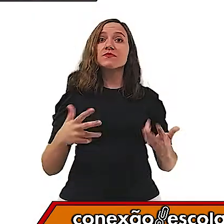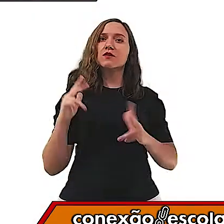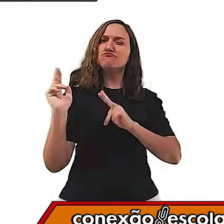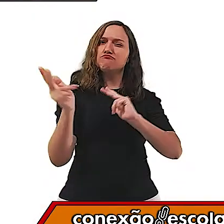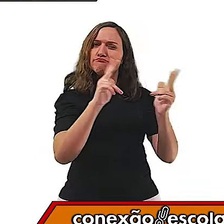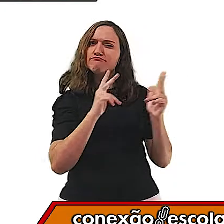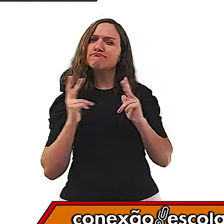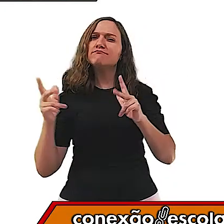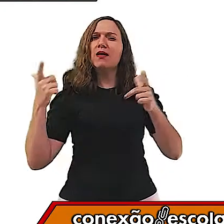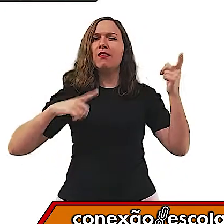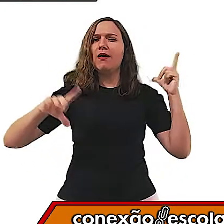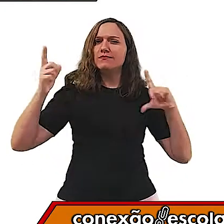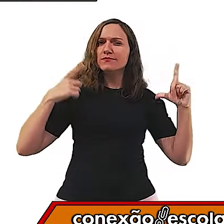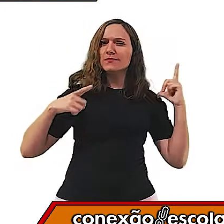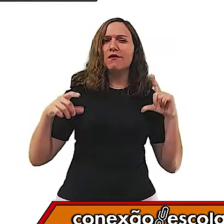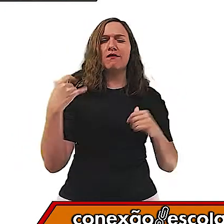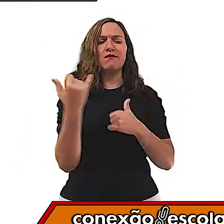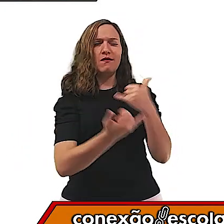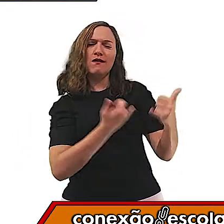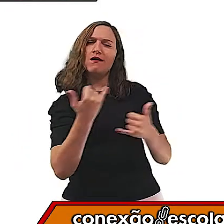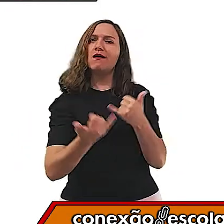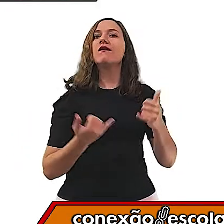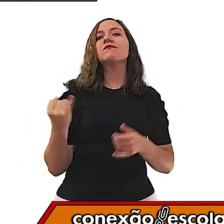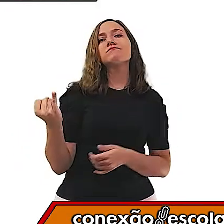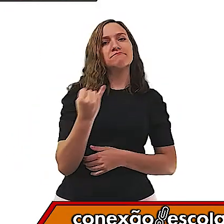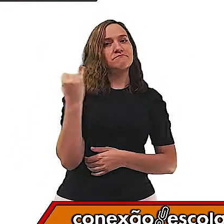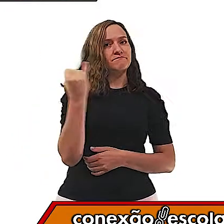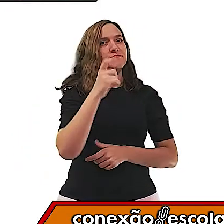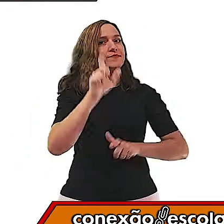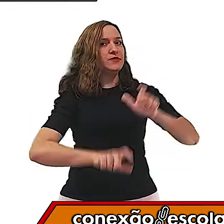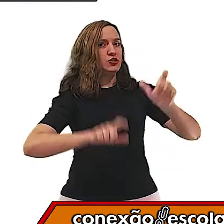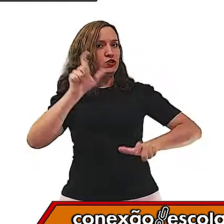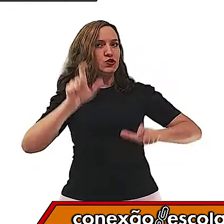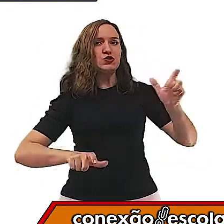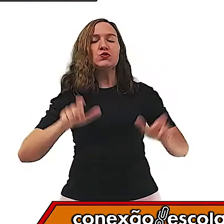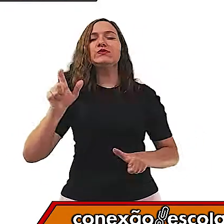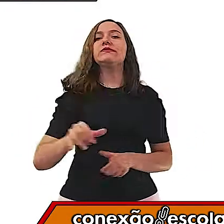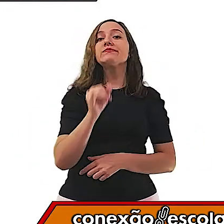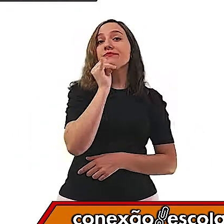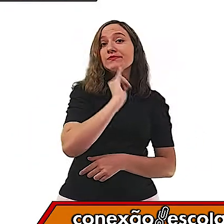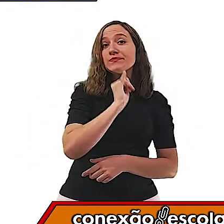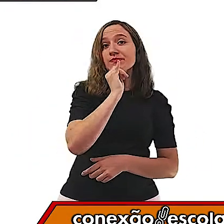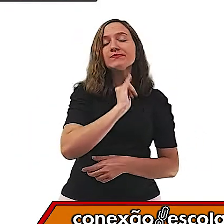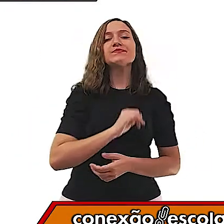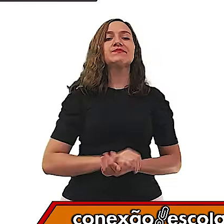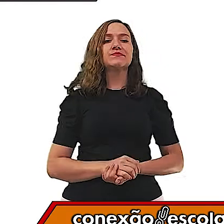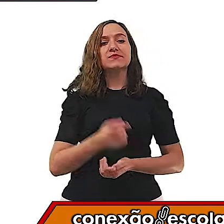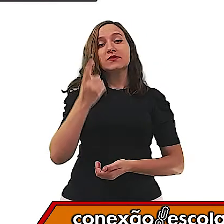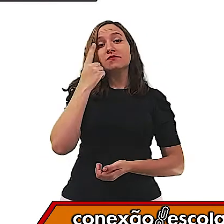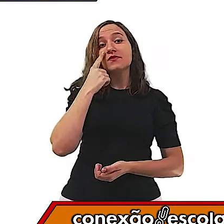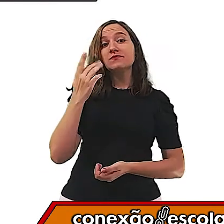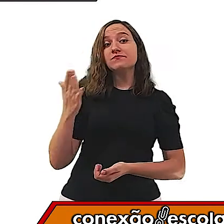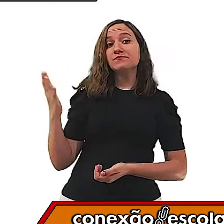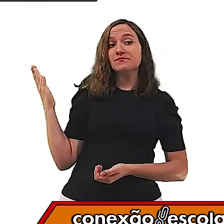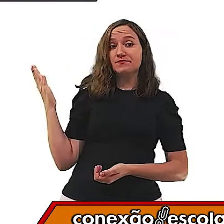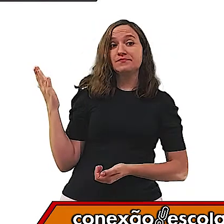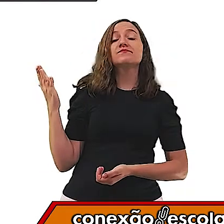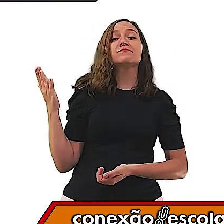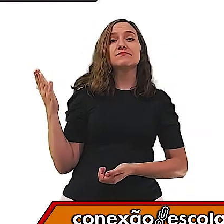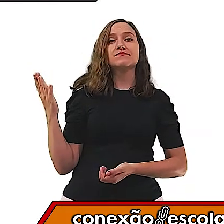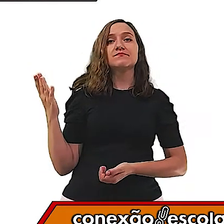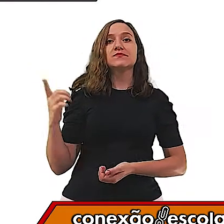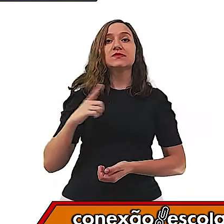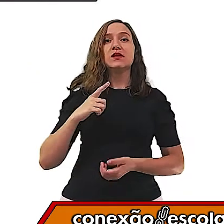lazer sempre foram uma atividade importante para as pessoas. Por exemplo, olha esses meninos aí, eles